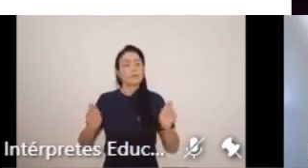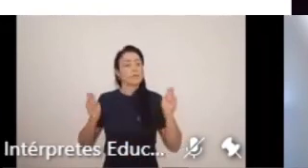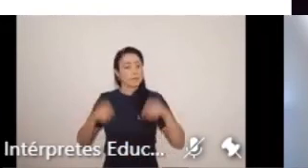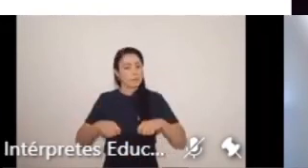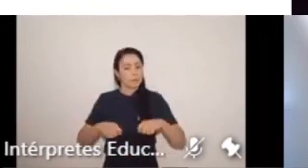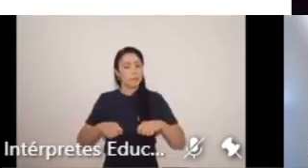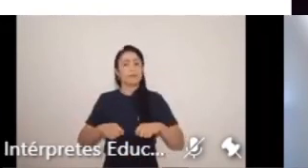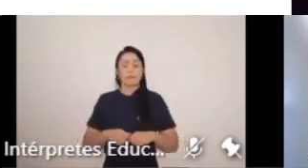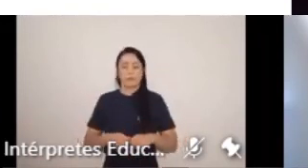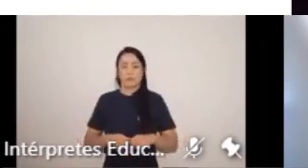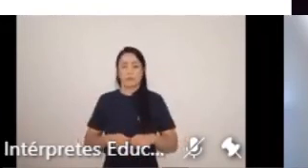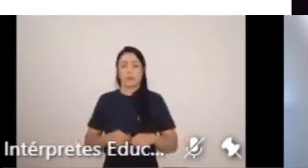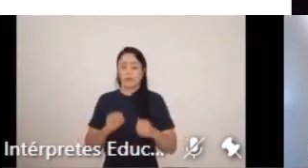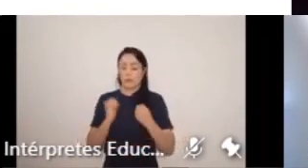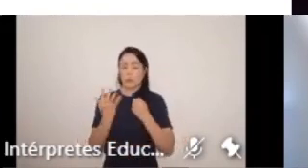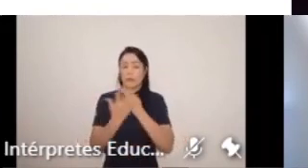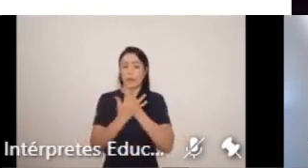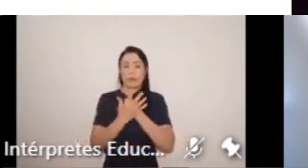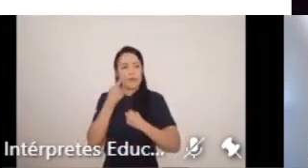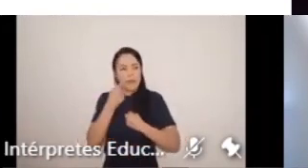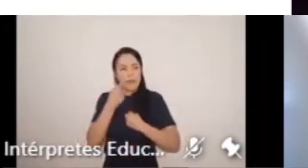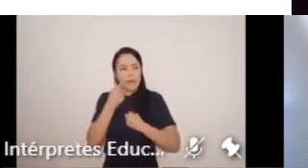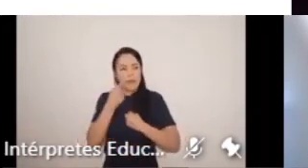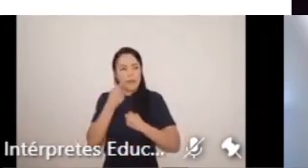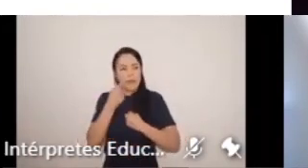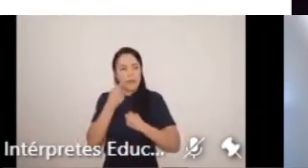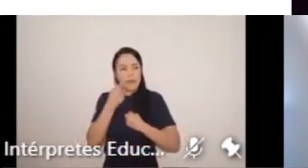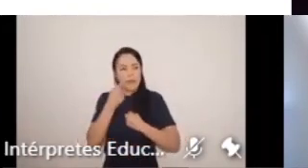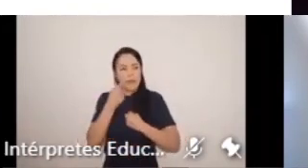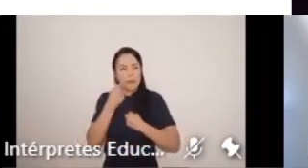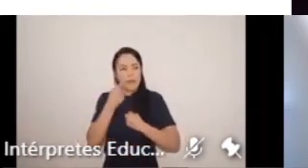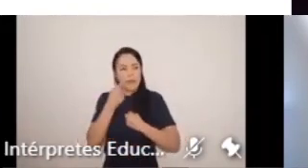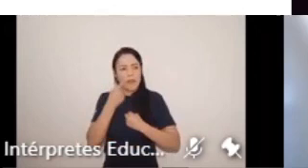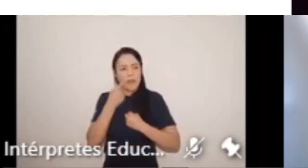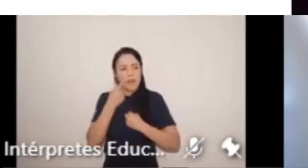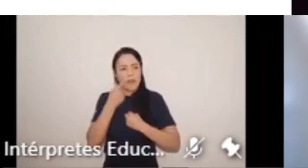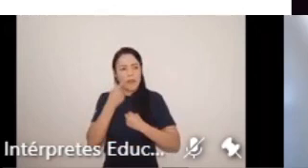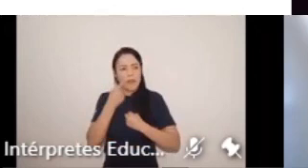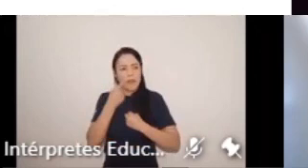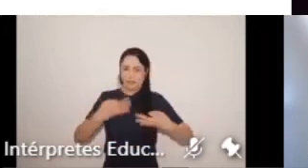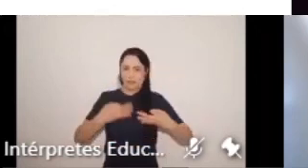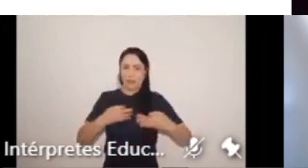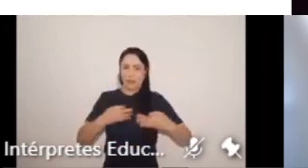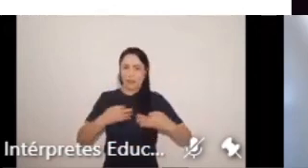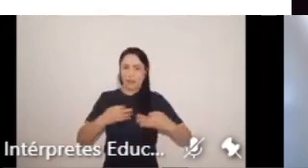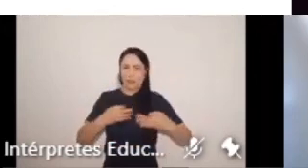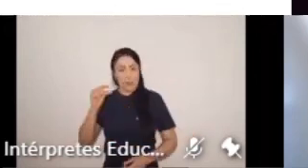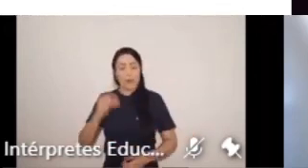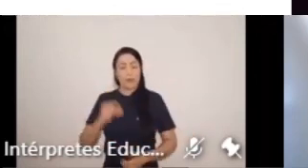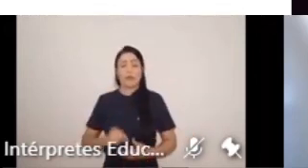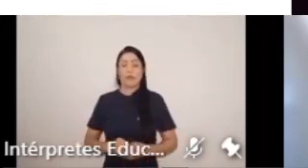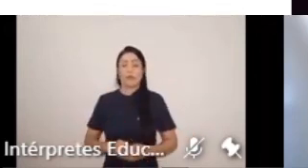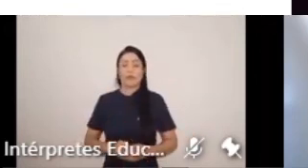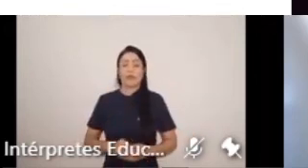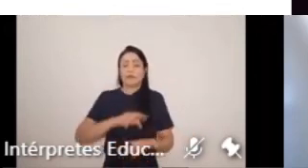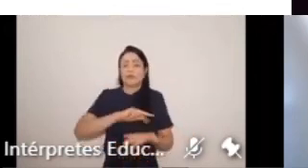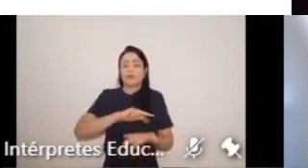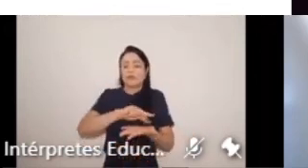A experiência na pandemia foi exitosa nesse sentido, a Defensoria litigou no Judiciário muito pouco, porque nós tivemos